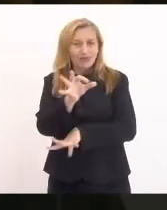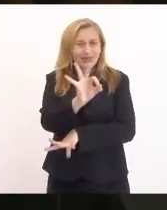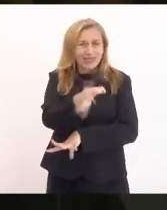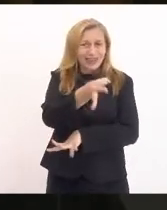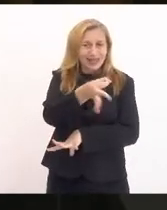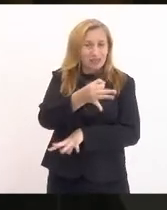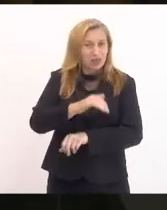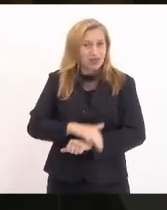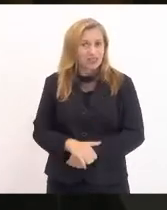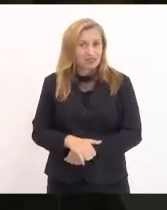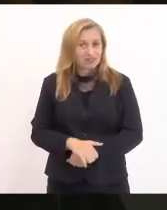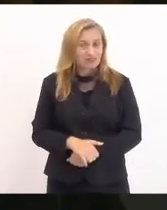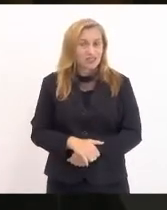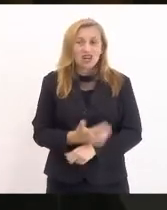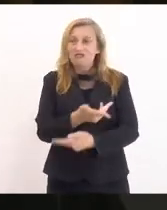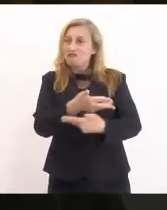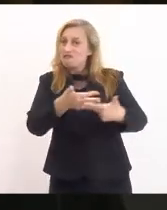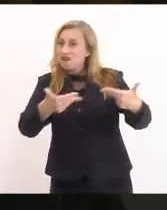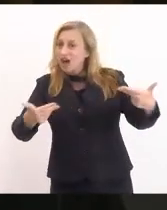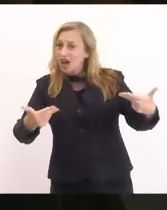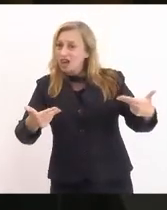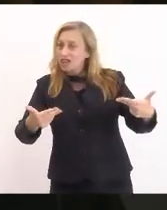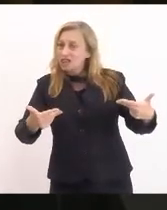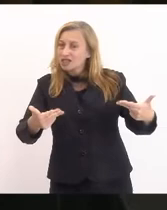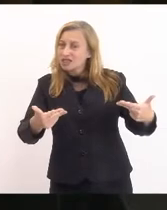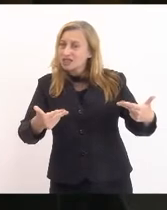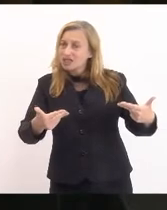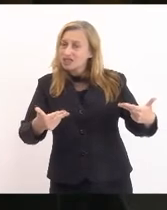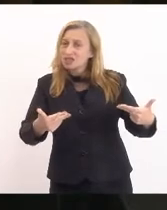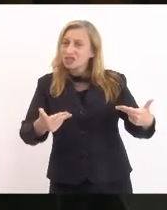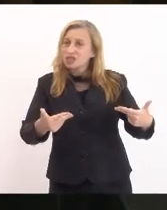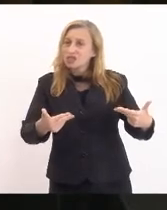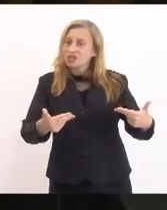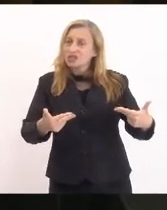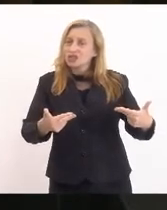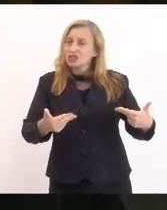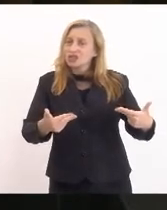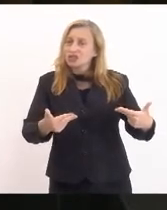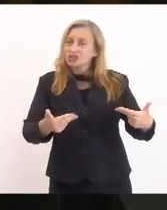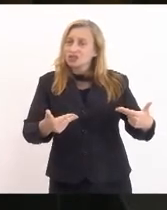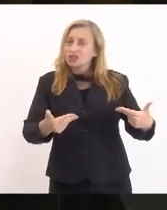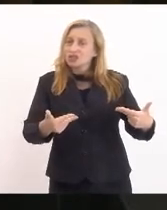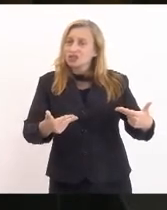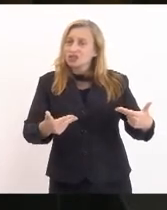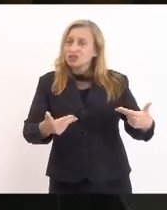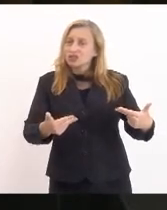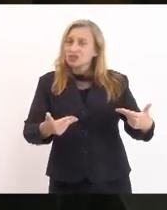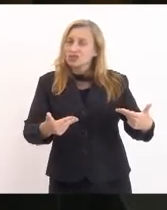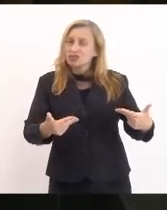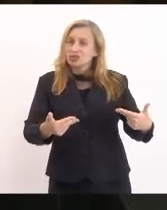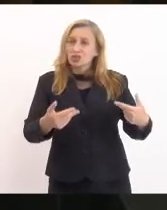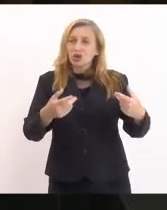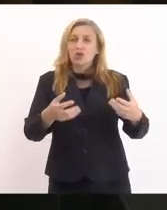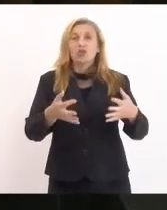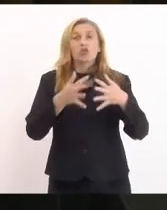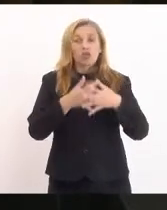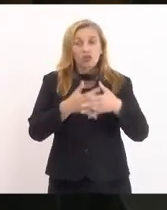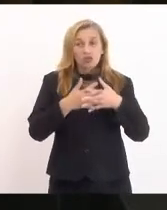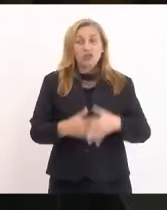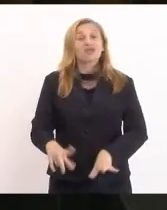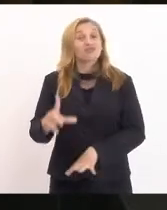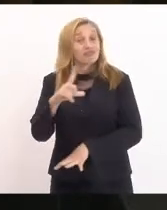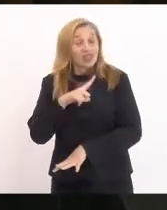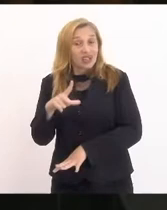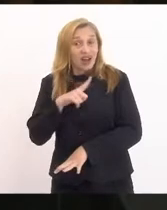possivelmente, muitos escândalos hão de eclodir. E, nesse